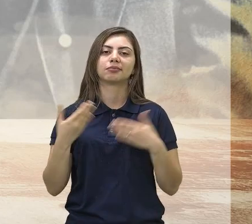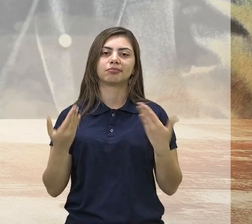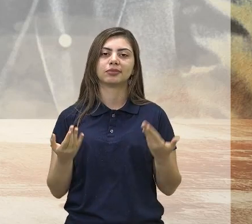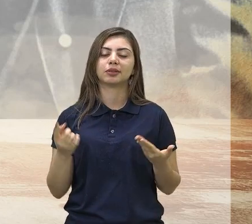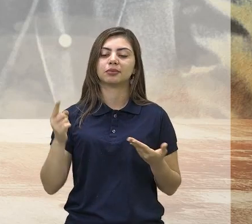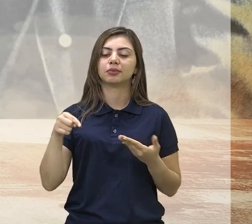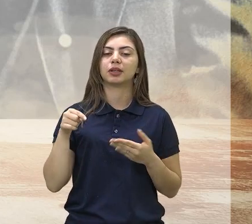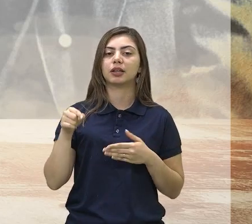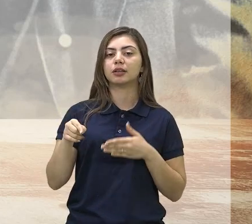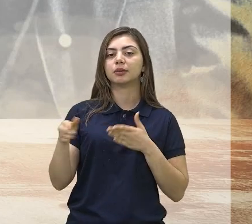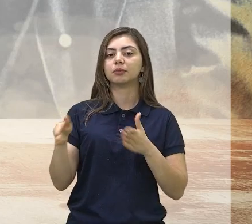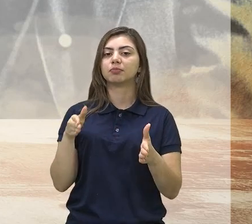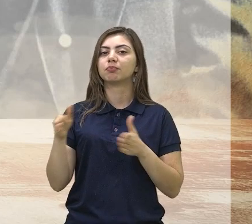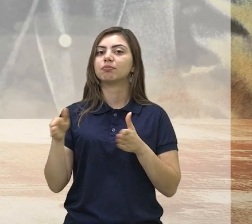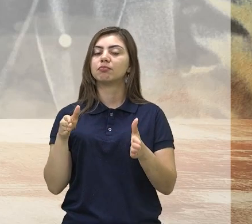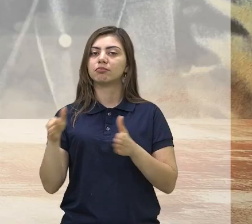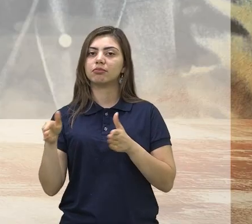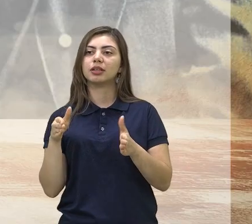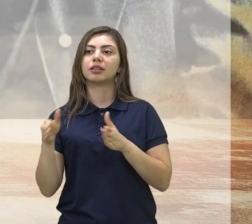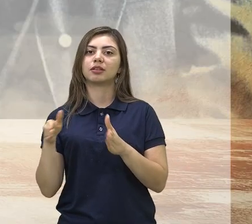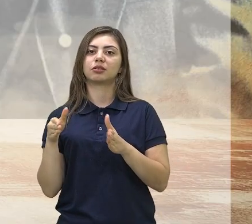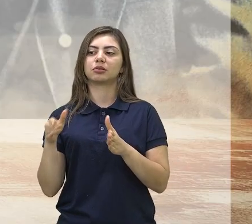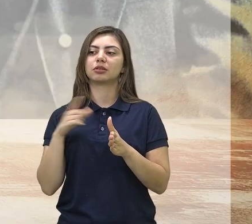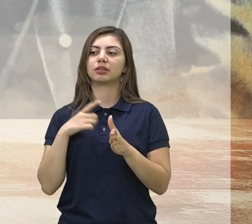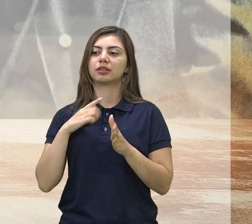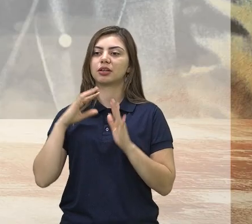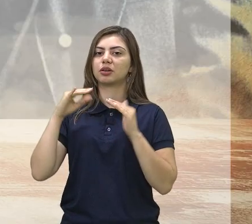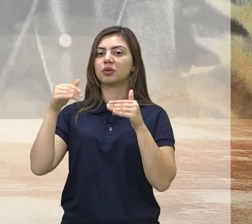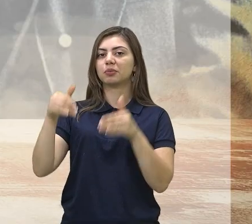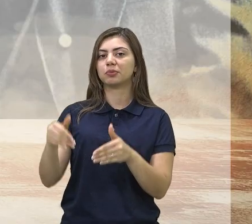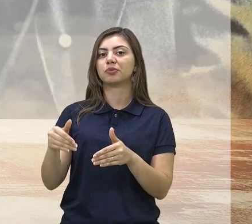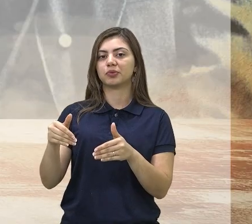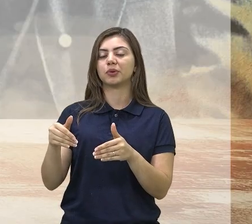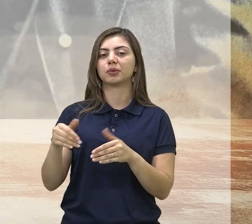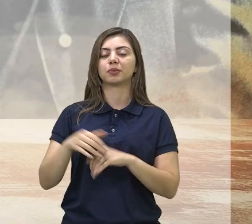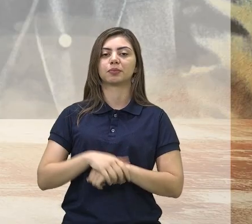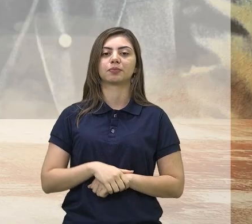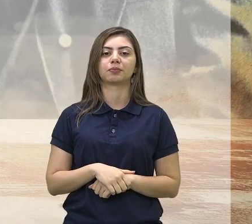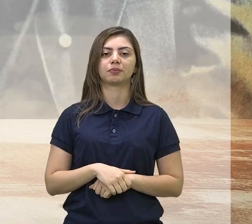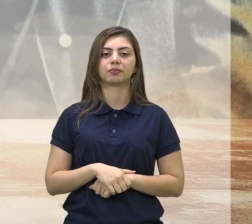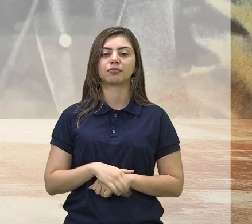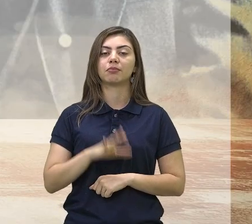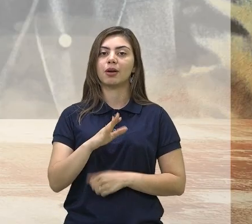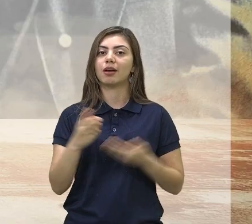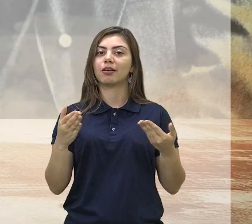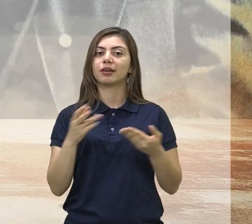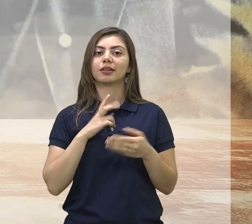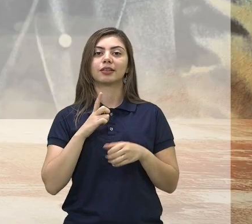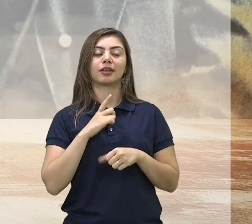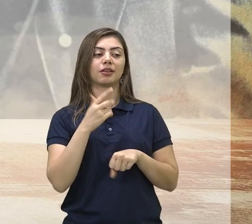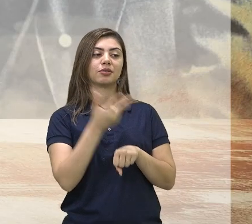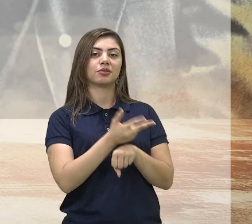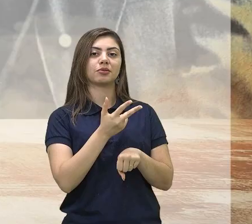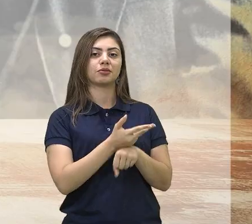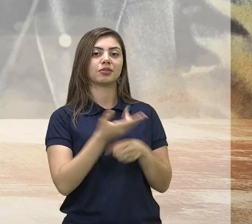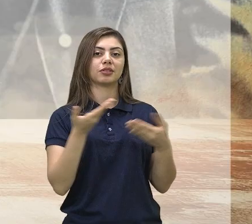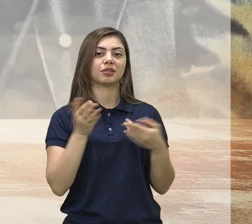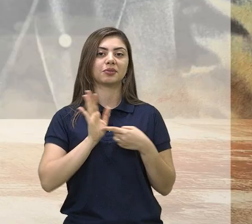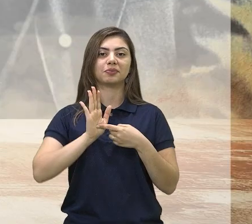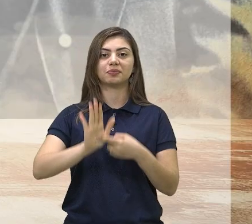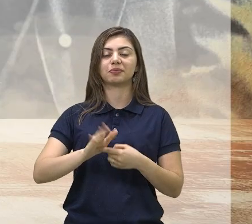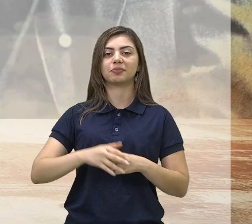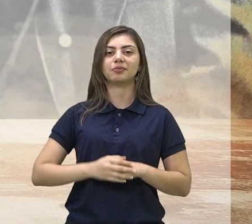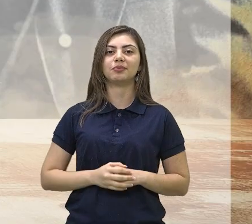momento mais sombrio do romantismo, certo? Agora, eu tenho um vídeo que eu quero apresentar para vocês, prestem